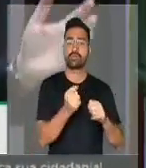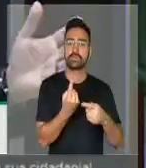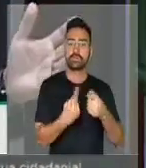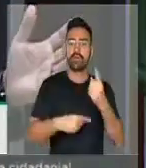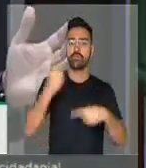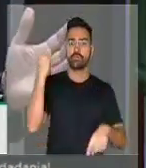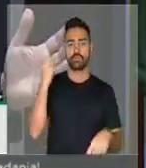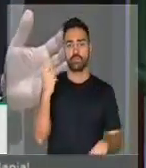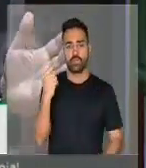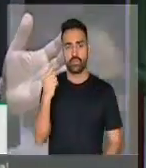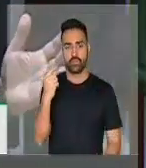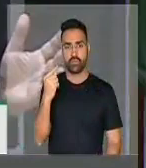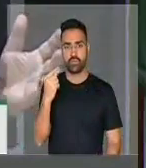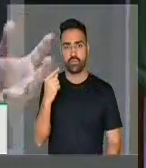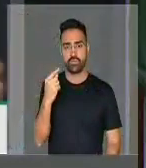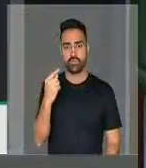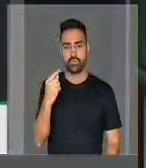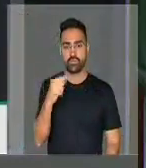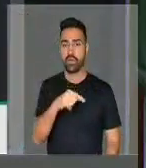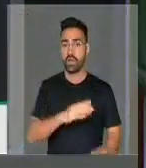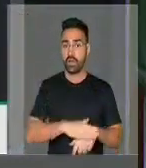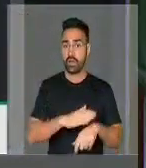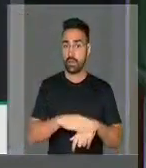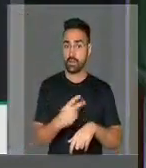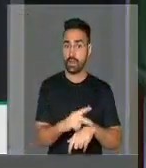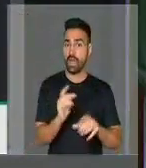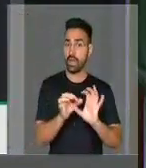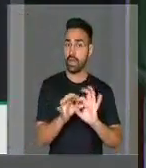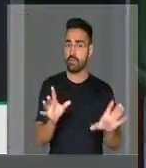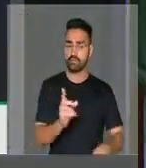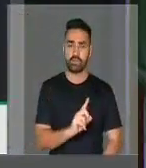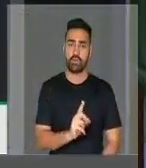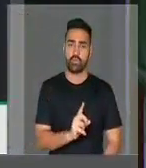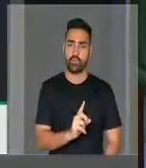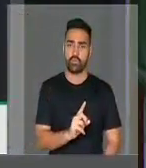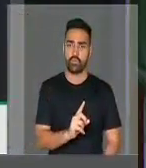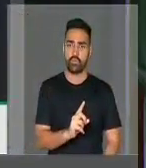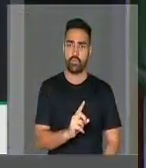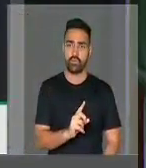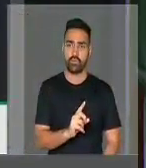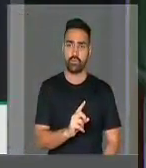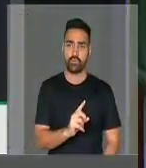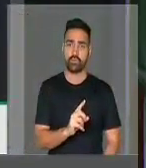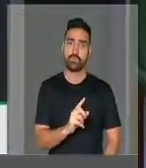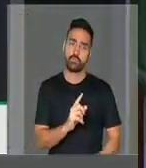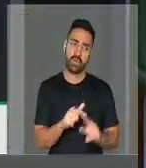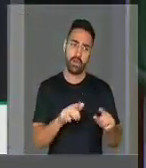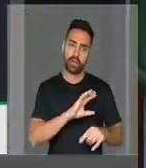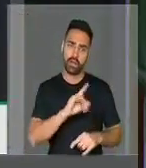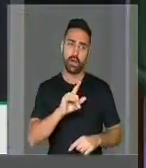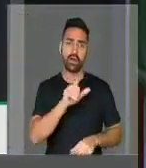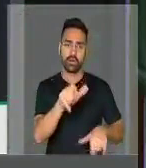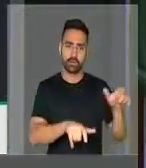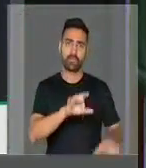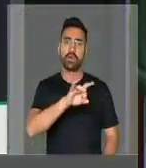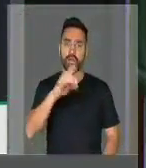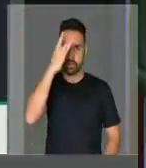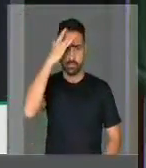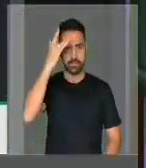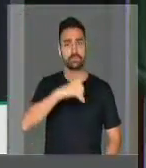maneira espontânea, embora o espontâneo estivesse em cada coração, em cada alma